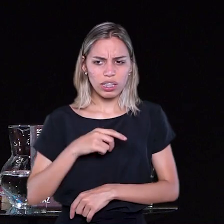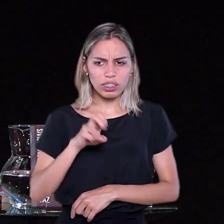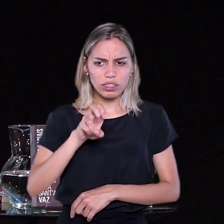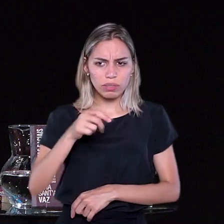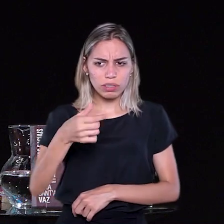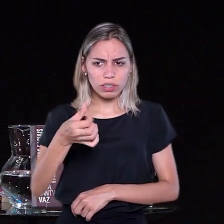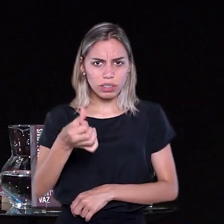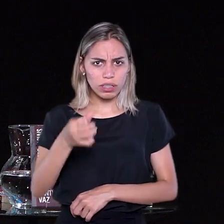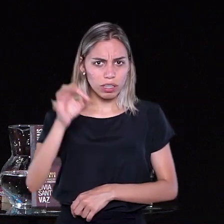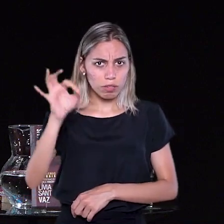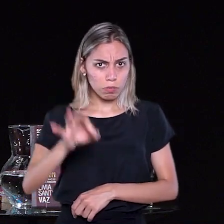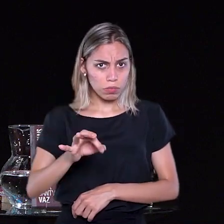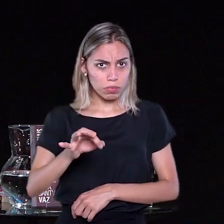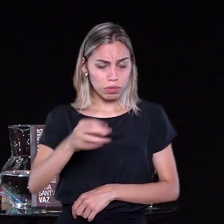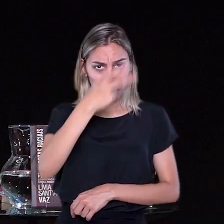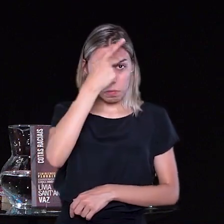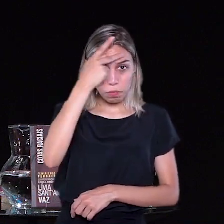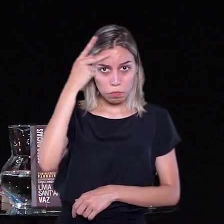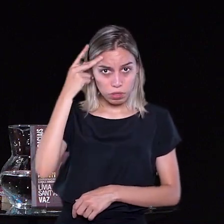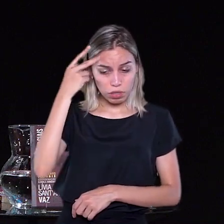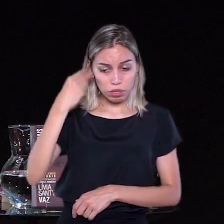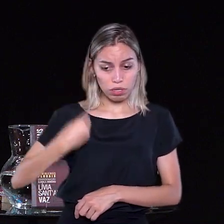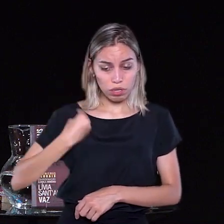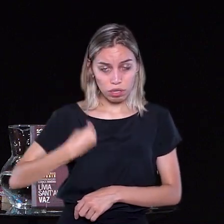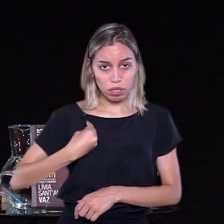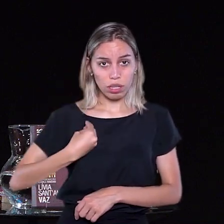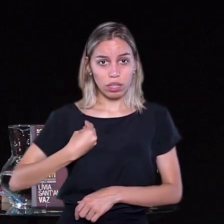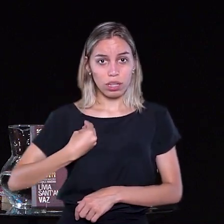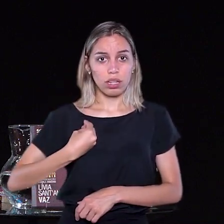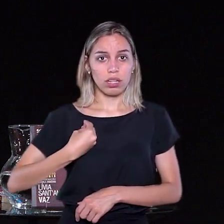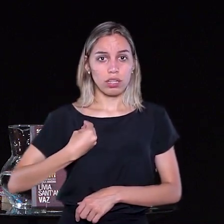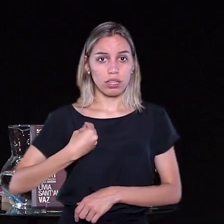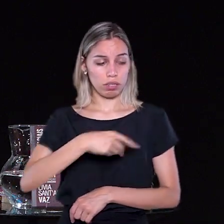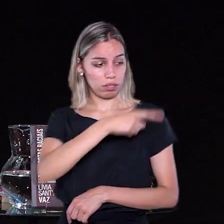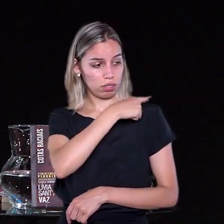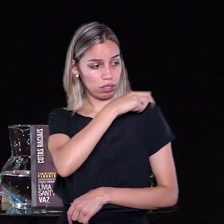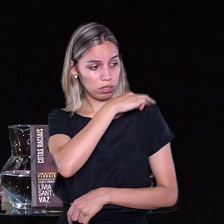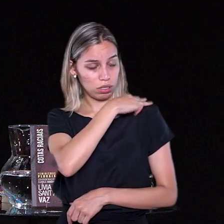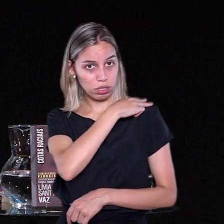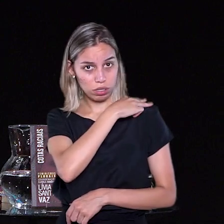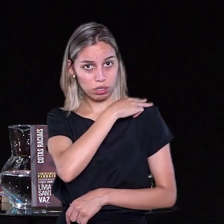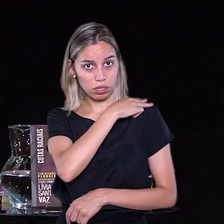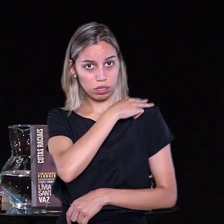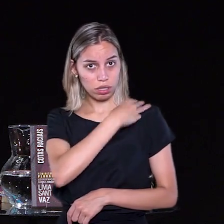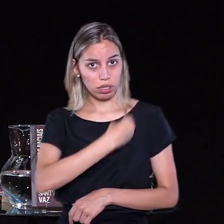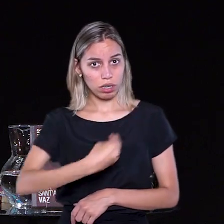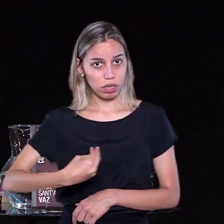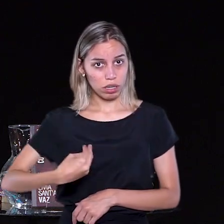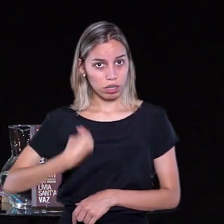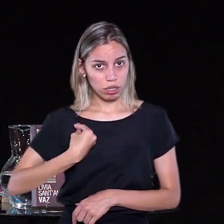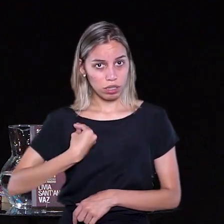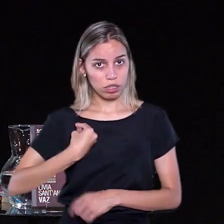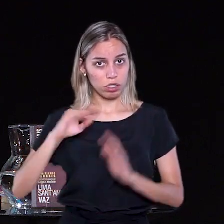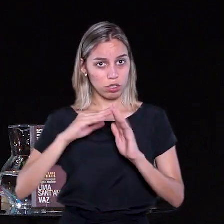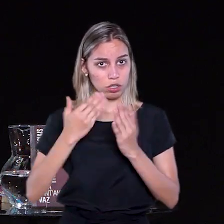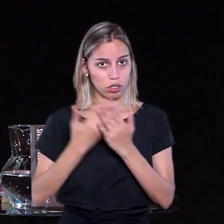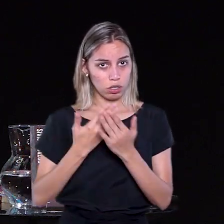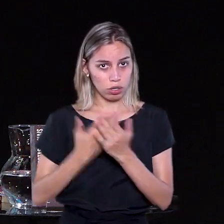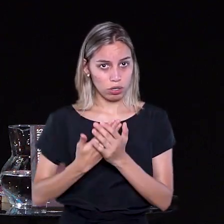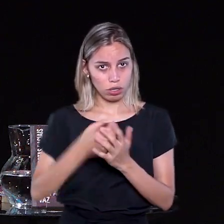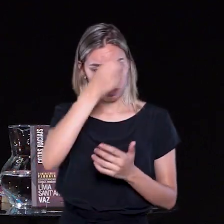ensino superior para pessoas que cursaram o ensino médio inteiramente em escolas públicas. Isso é um critério social, não é um